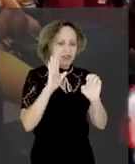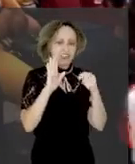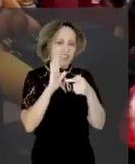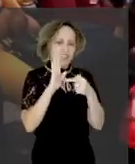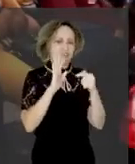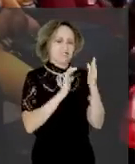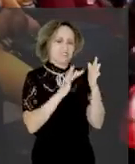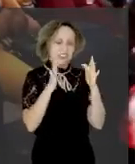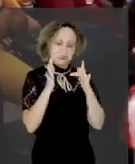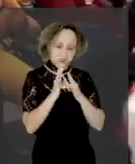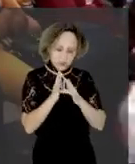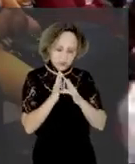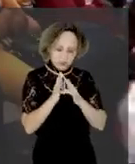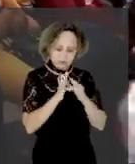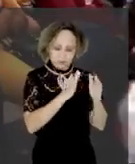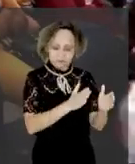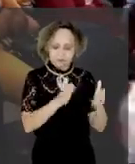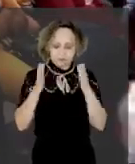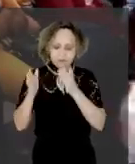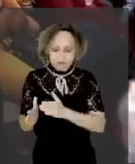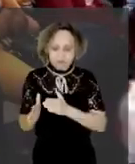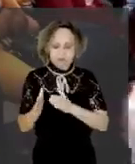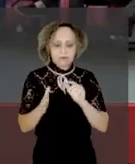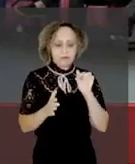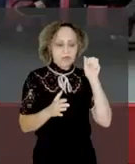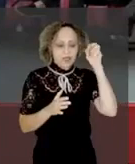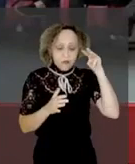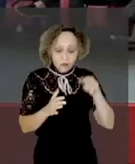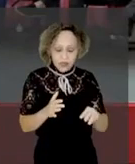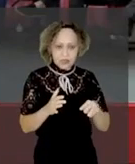Brincadeira. Viva a democracia, viva a democracia.